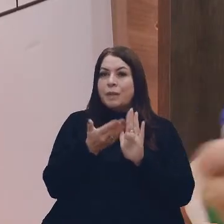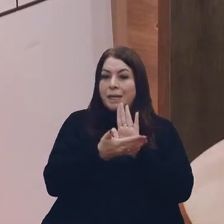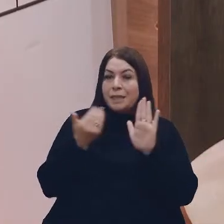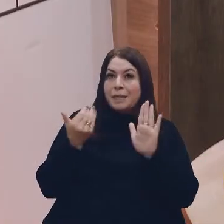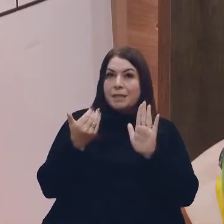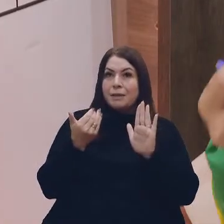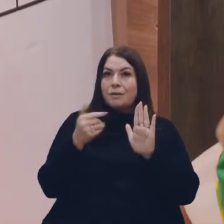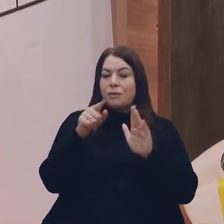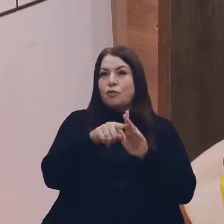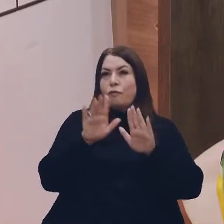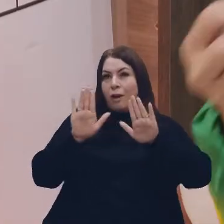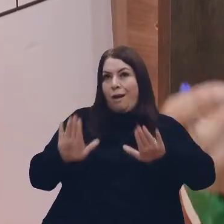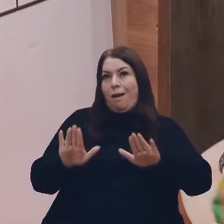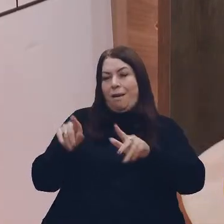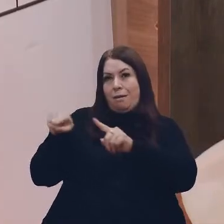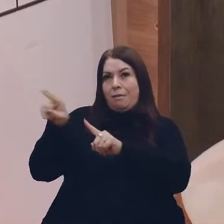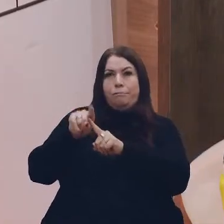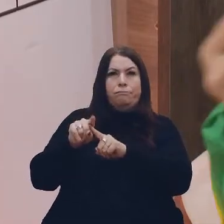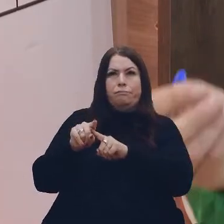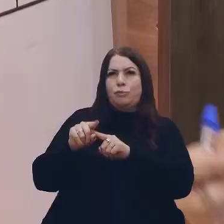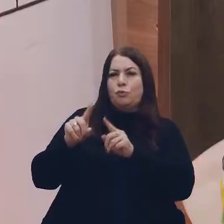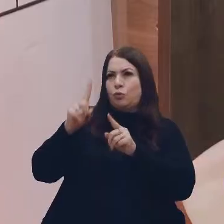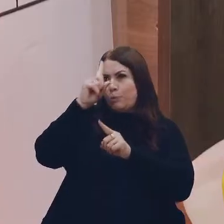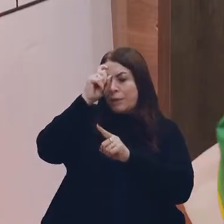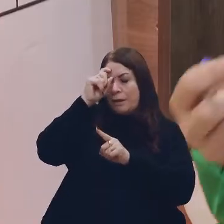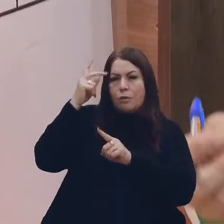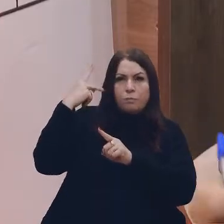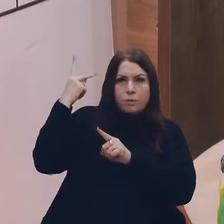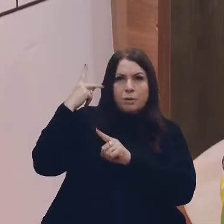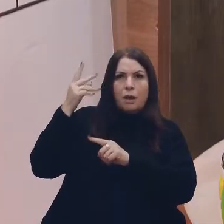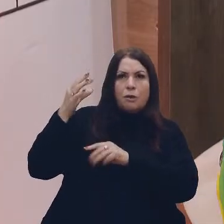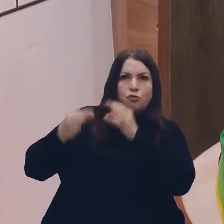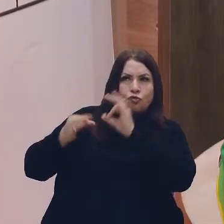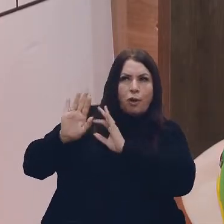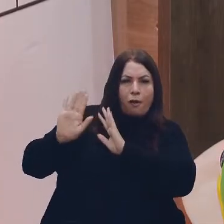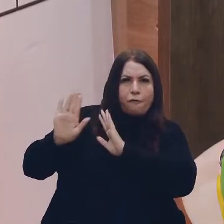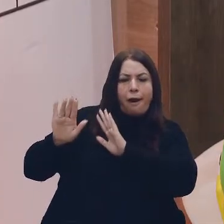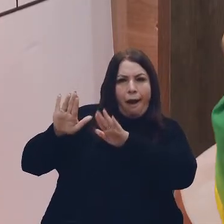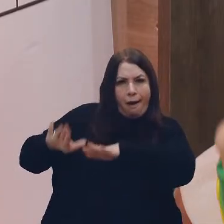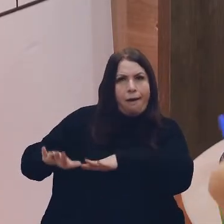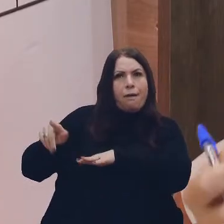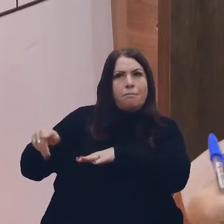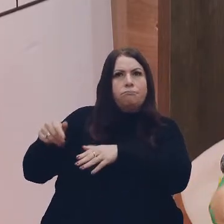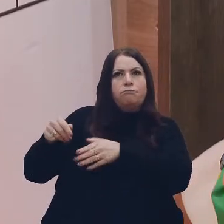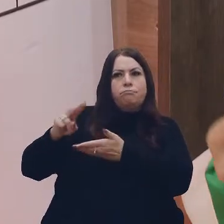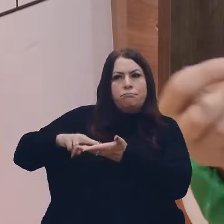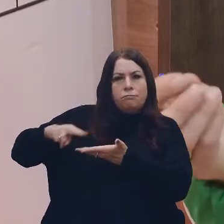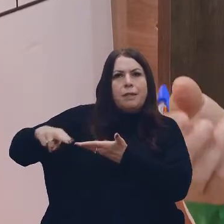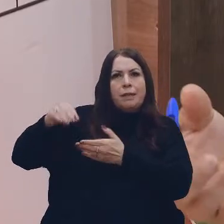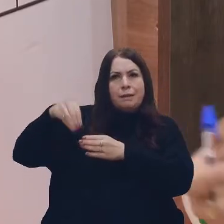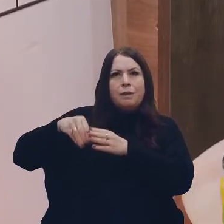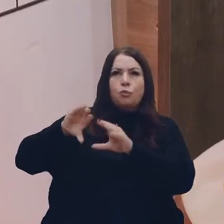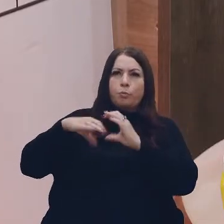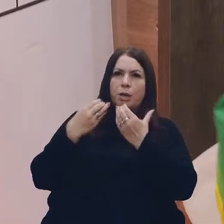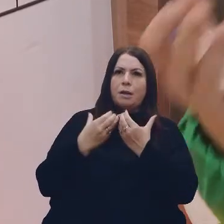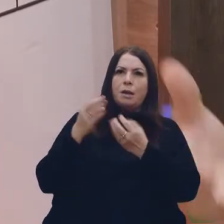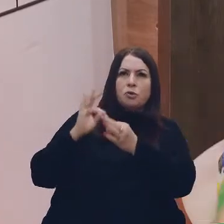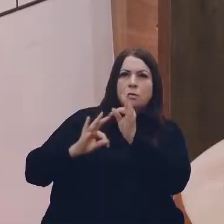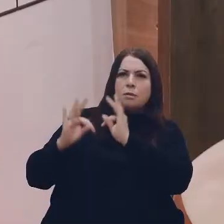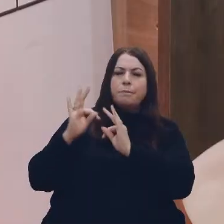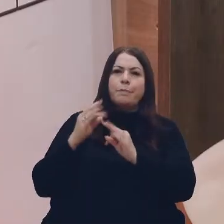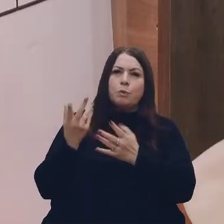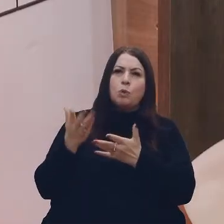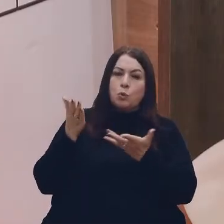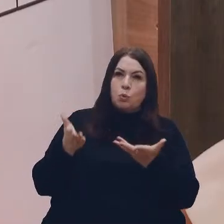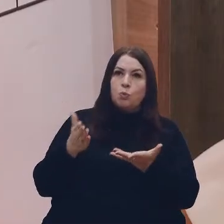da parte asilar, né, qualquer forma de manicômio, seja judicial, seja dentro das comunidades terapêuticas, que hoje